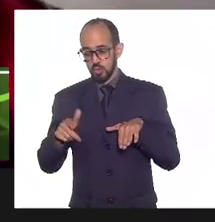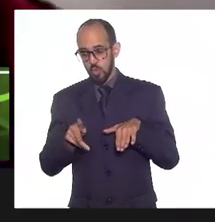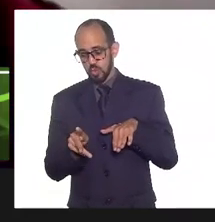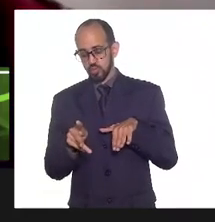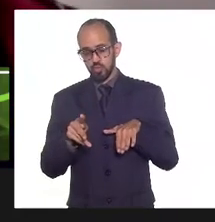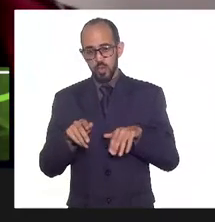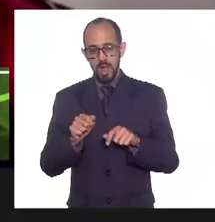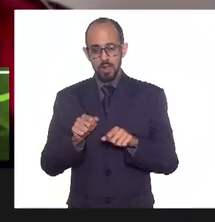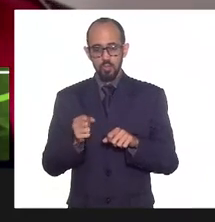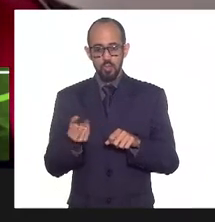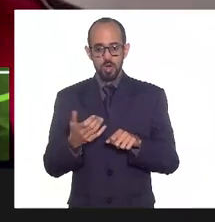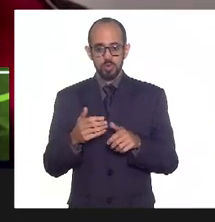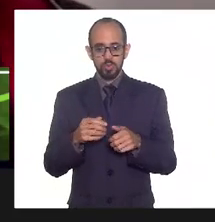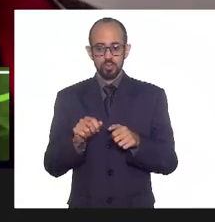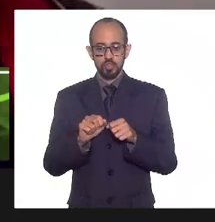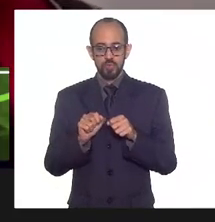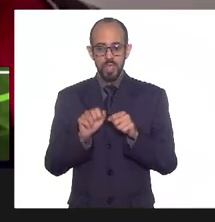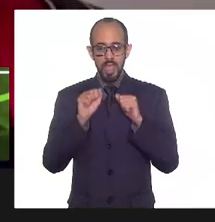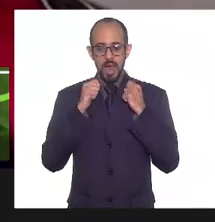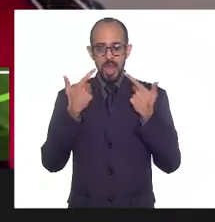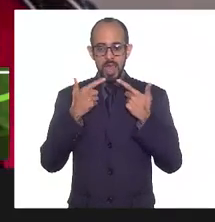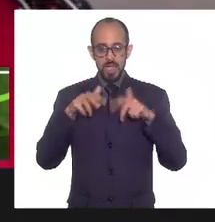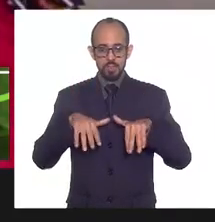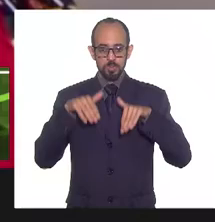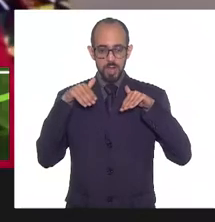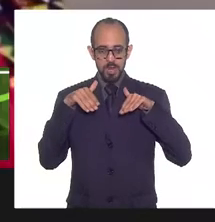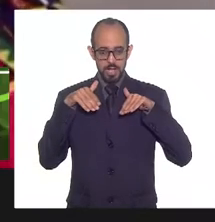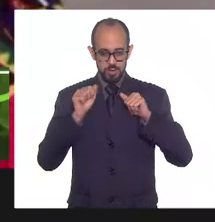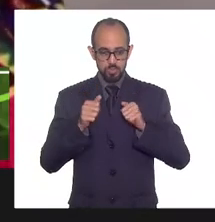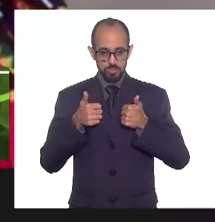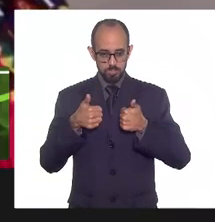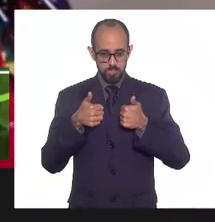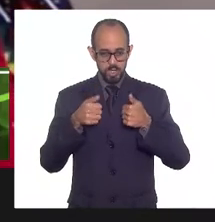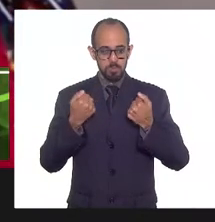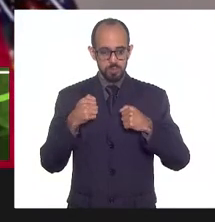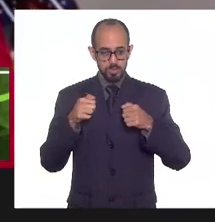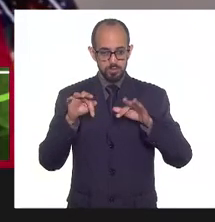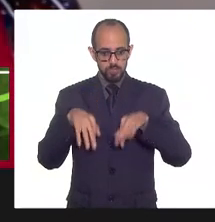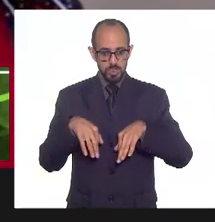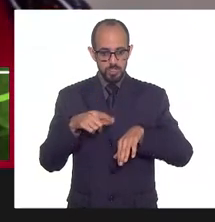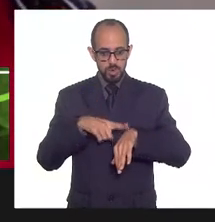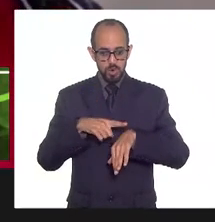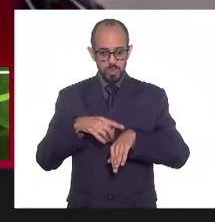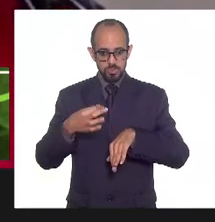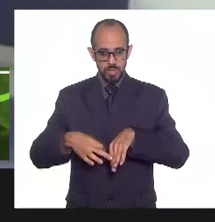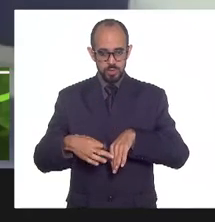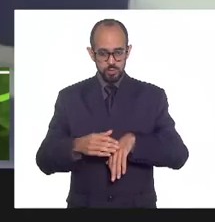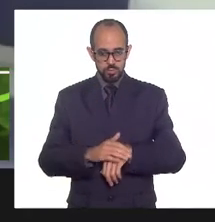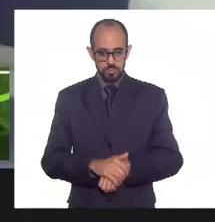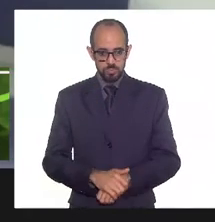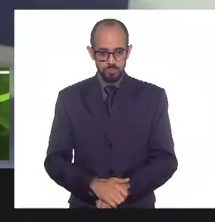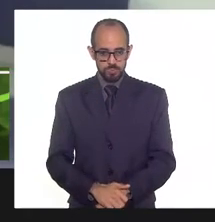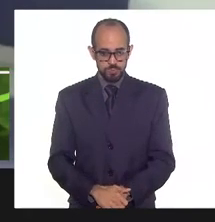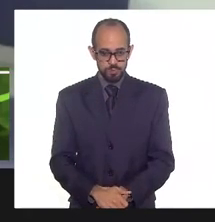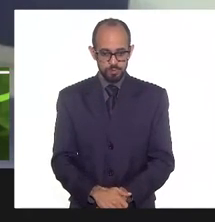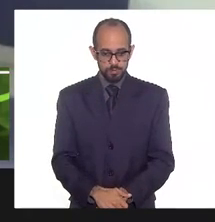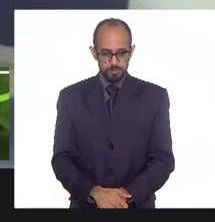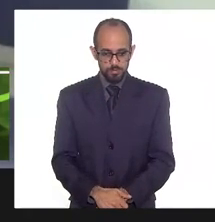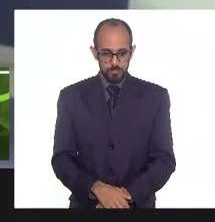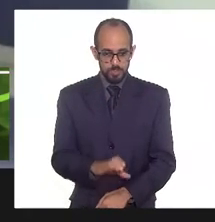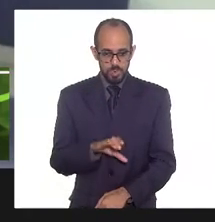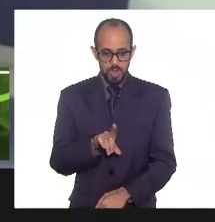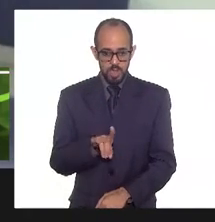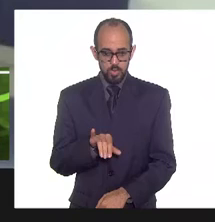começar o plenário então a gente necessariamente precisa encerrar até a experiência deputada sim Cláudia